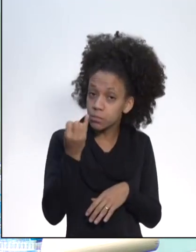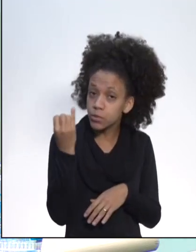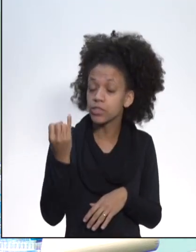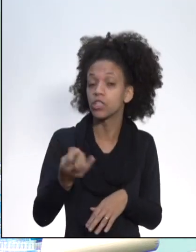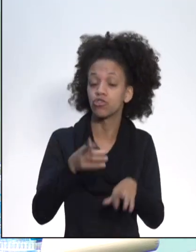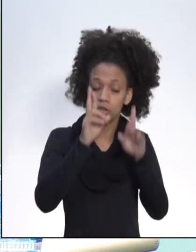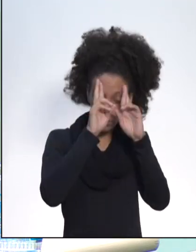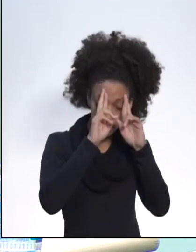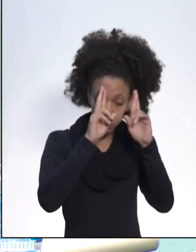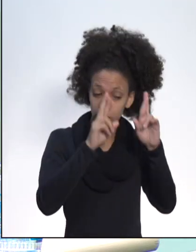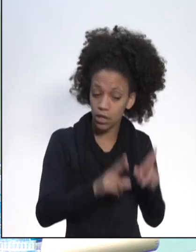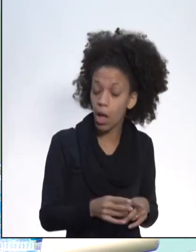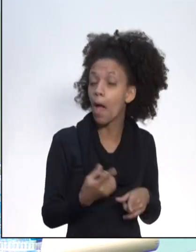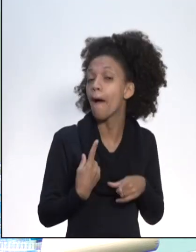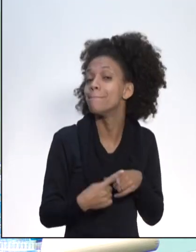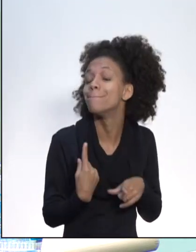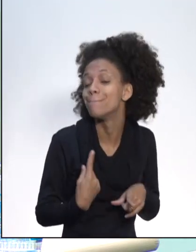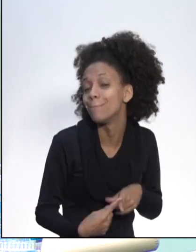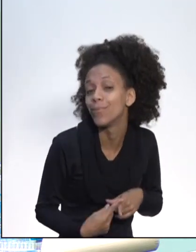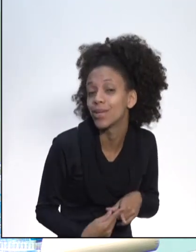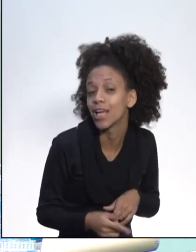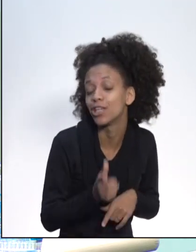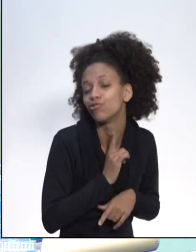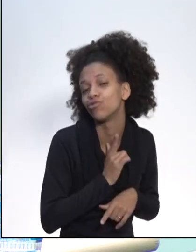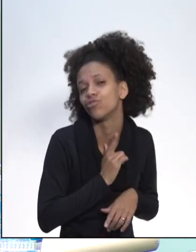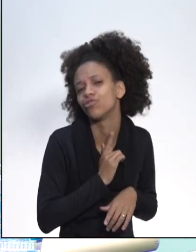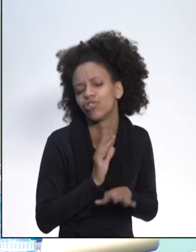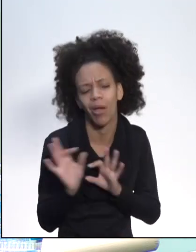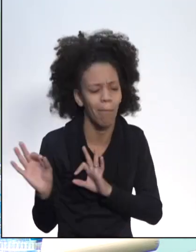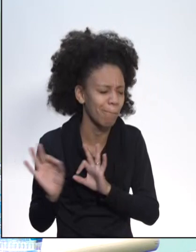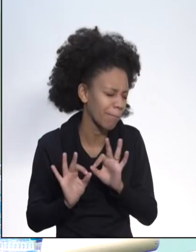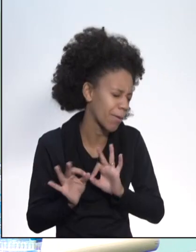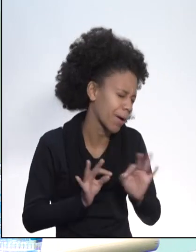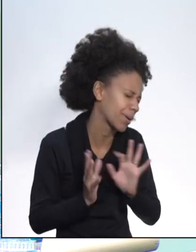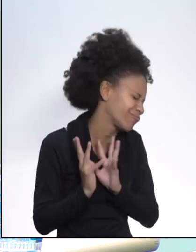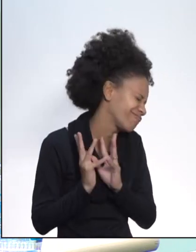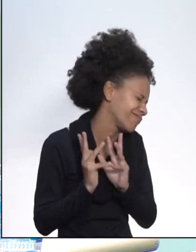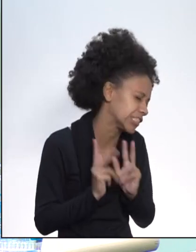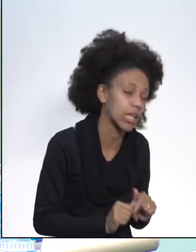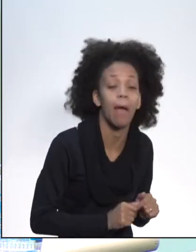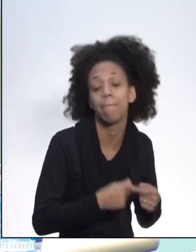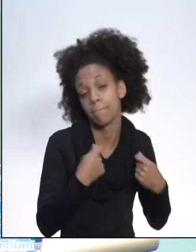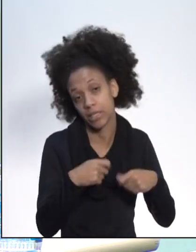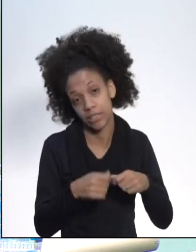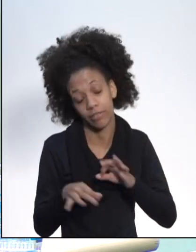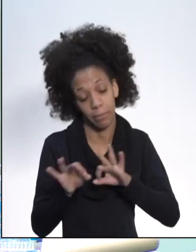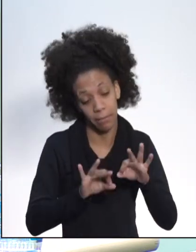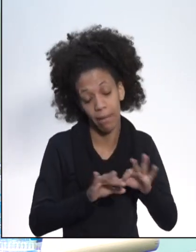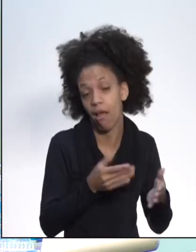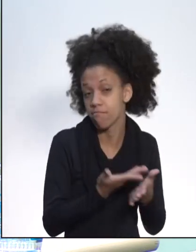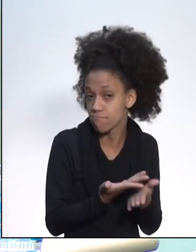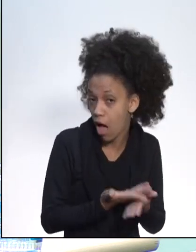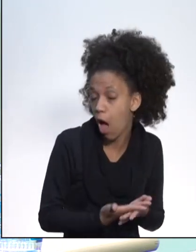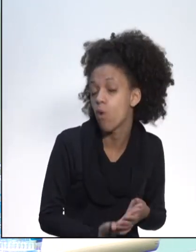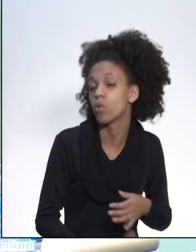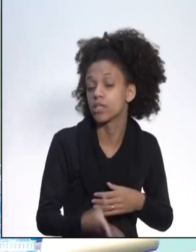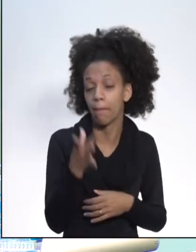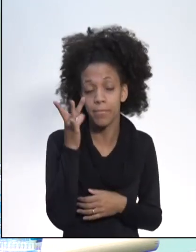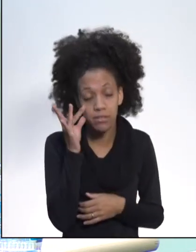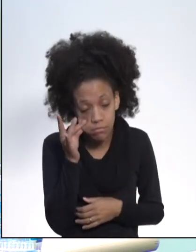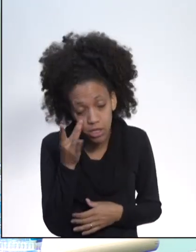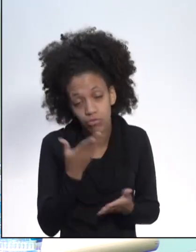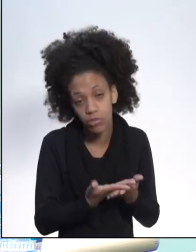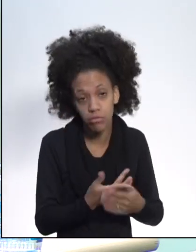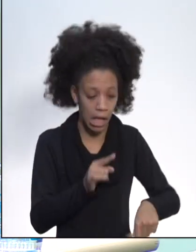tivesse essa responsabilidade, porque eu tinha toda uma programação, eu tinha que preparar as minhas aulas, eu tinha que estar presente nas aulas, eu tinha que